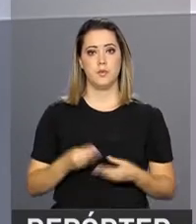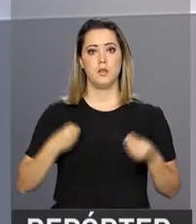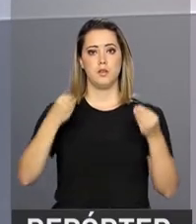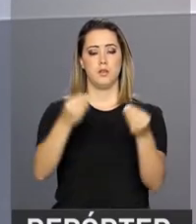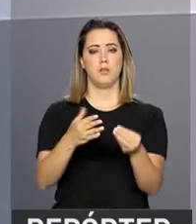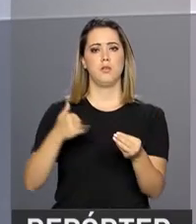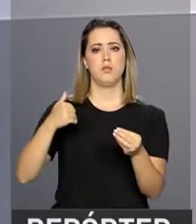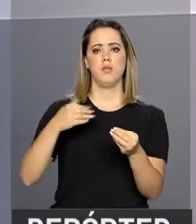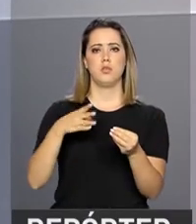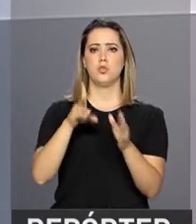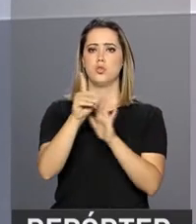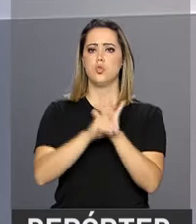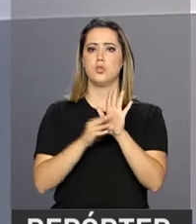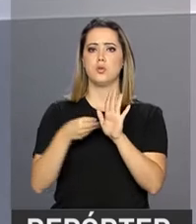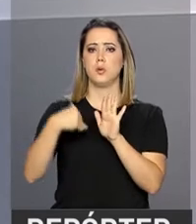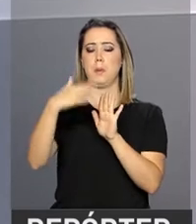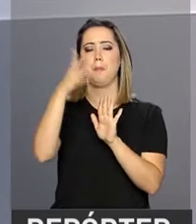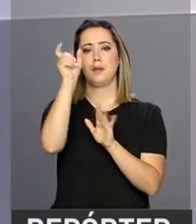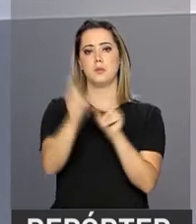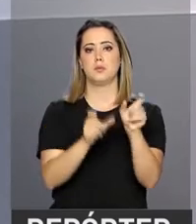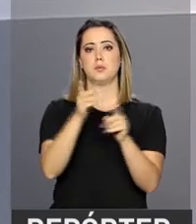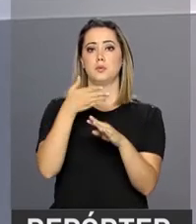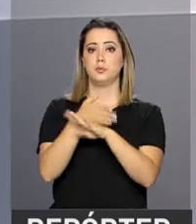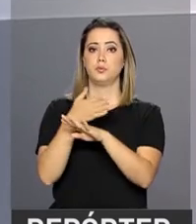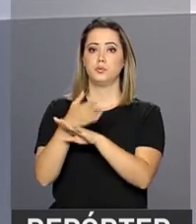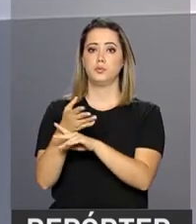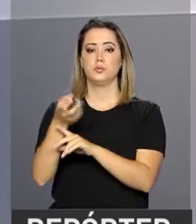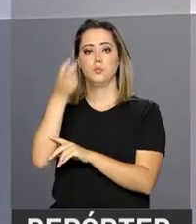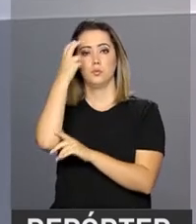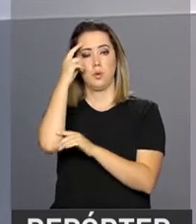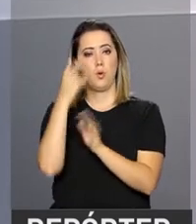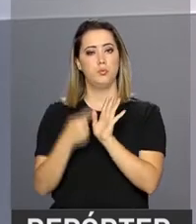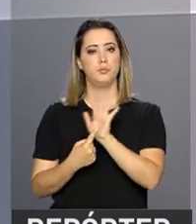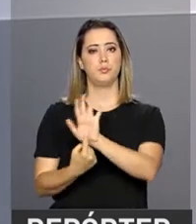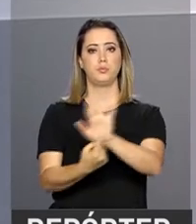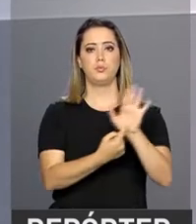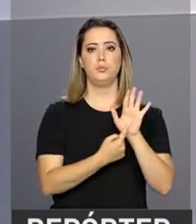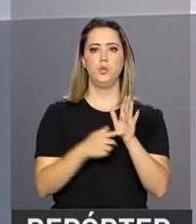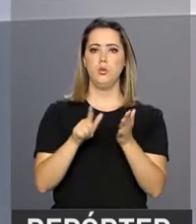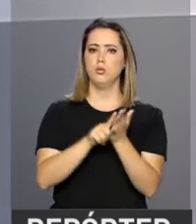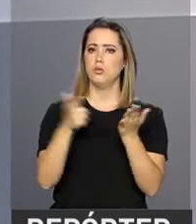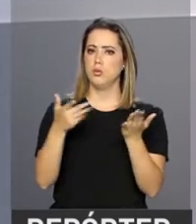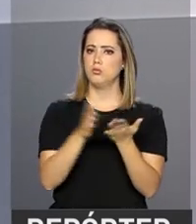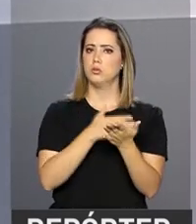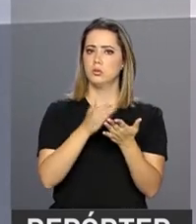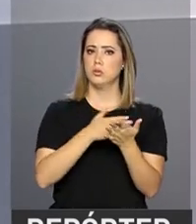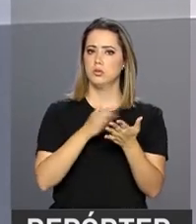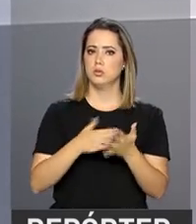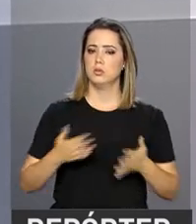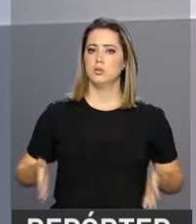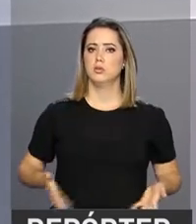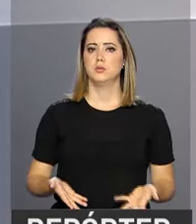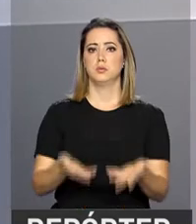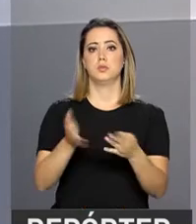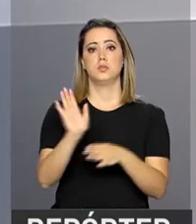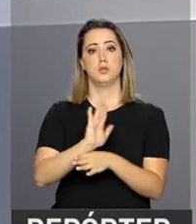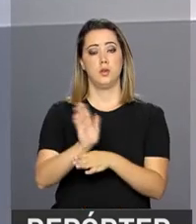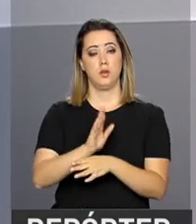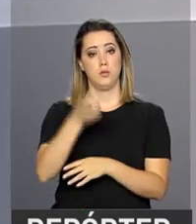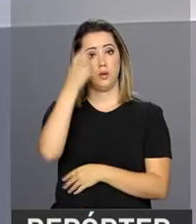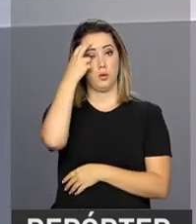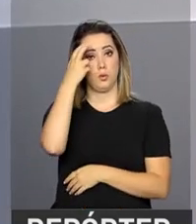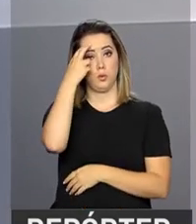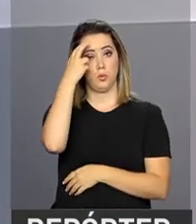que mais pessoas tenham acesso a espetáculos, exposições e livros, além de incentivar a produção cultural brasileira.